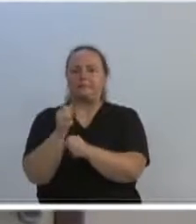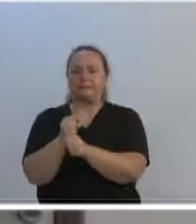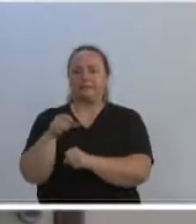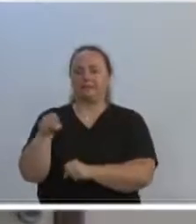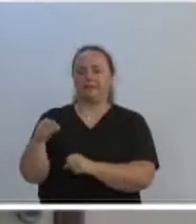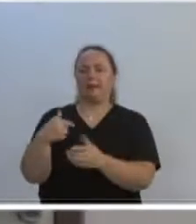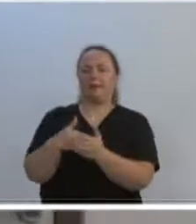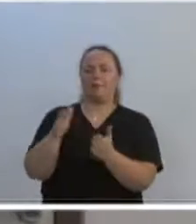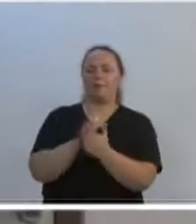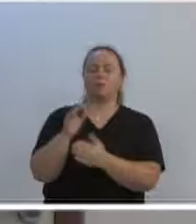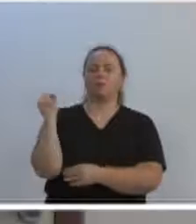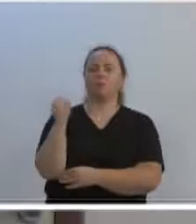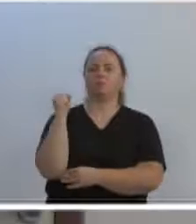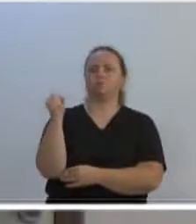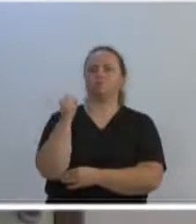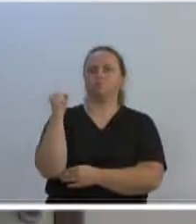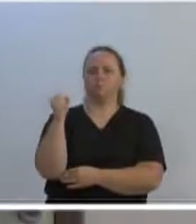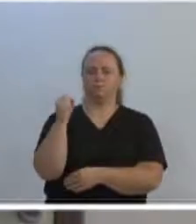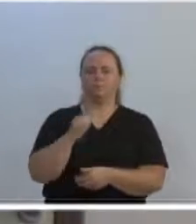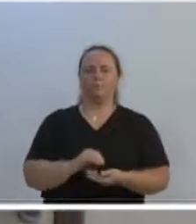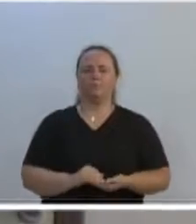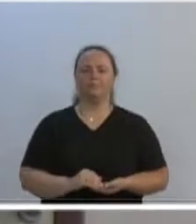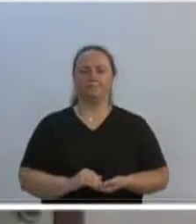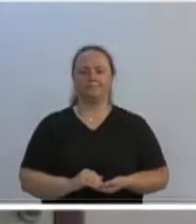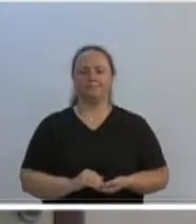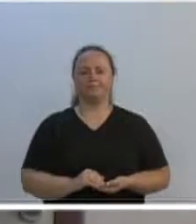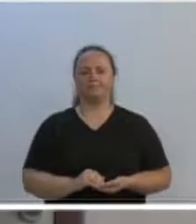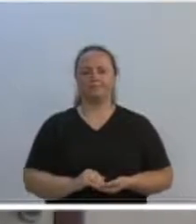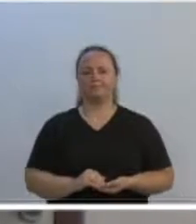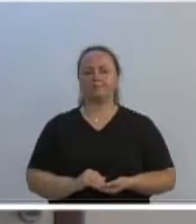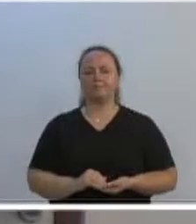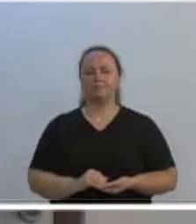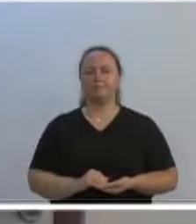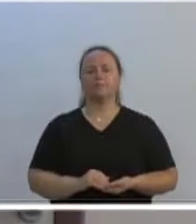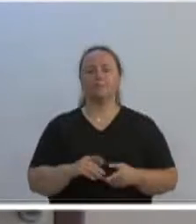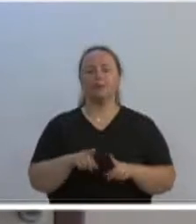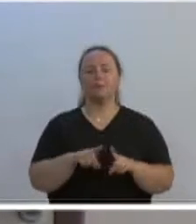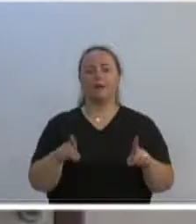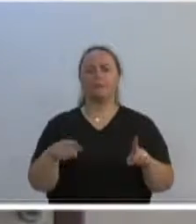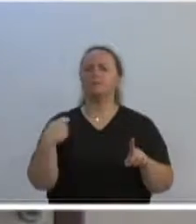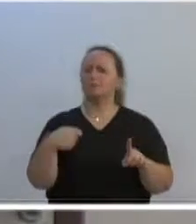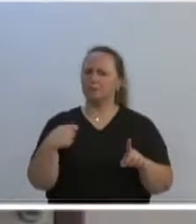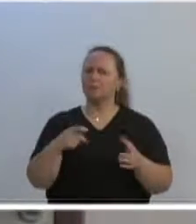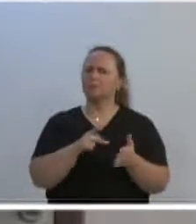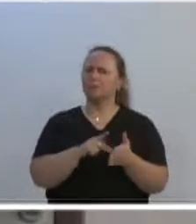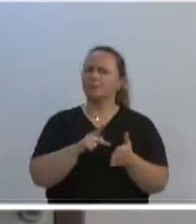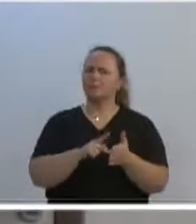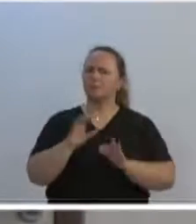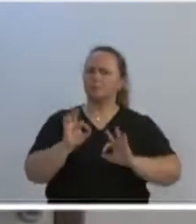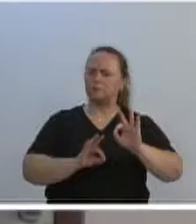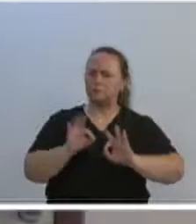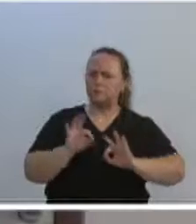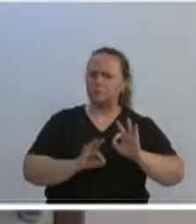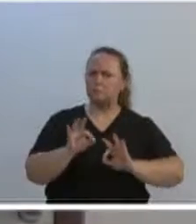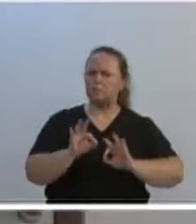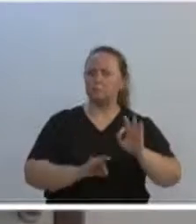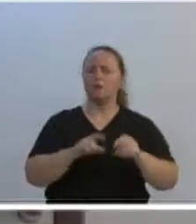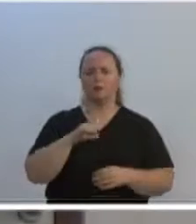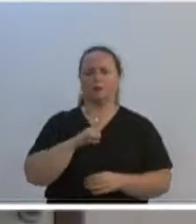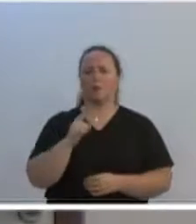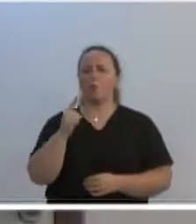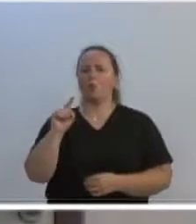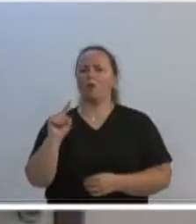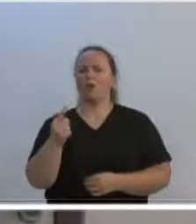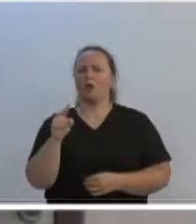Blumenau houve a discussão seguinte: vamos dar a oportunidade dessa pessoa se regularizar, isso custa aproximadamente R$1, acho que com